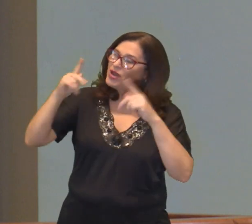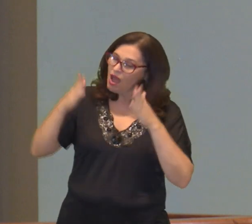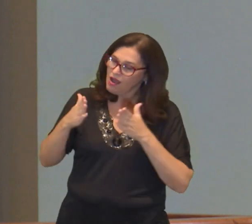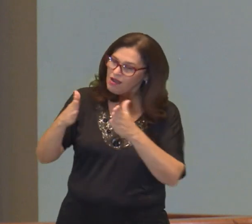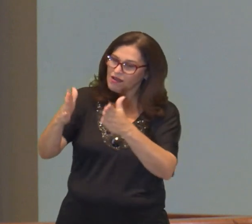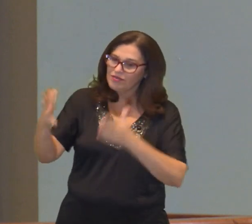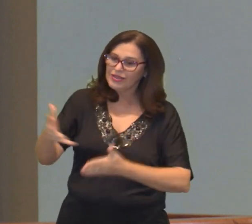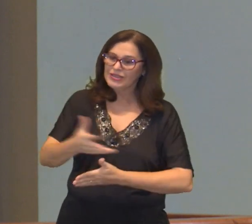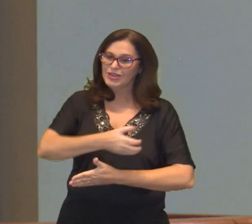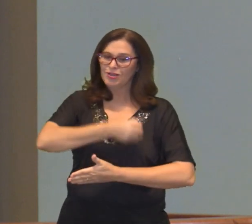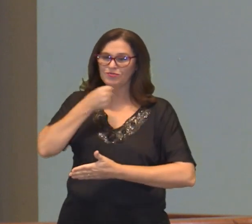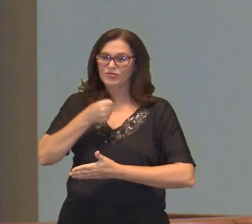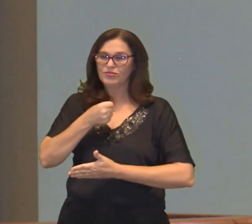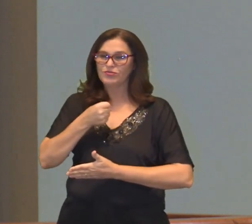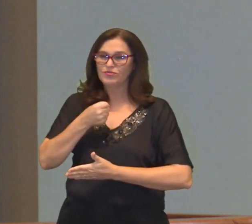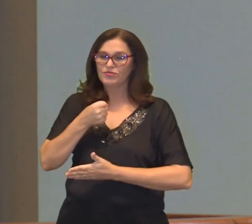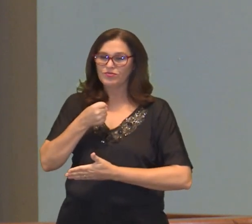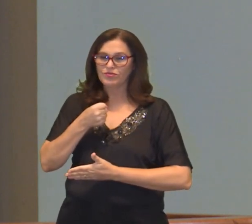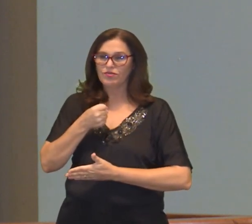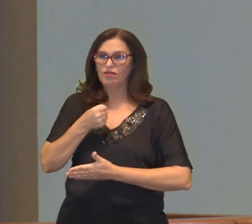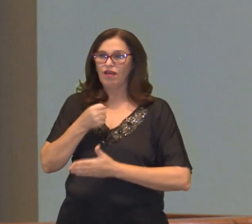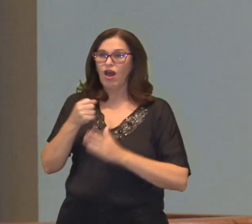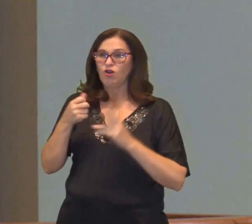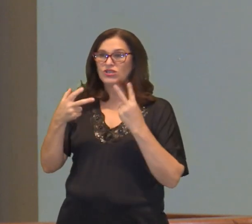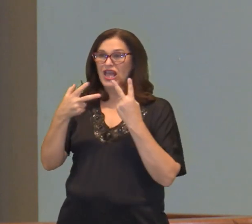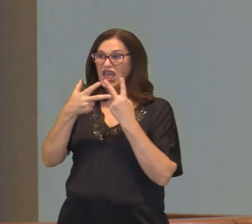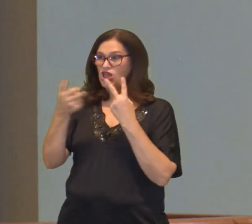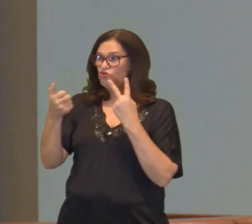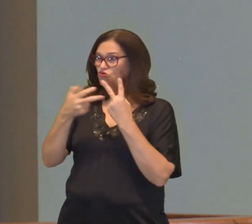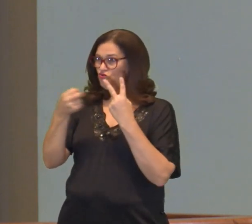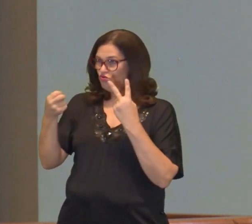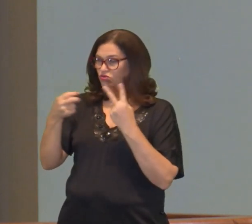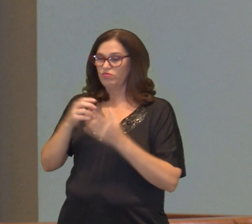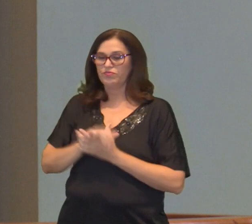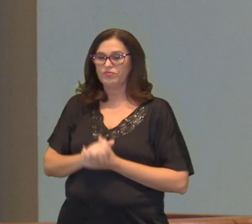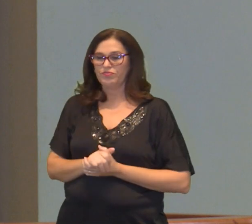da salvação aos índios.